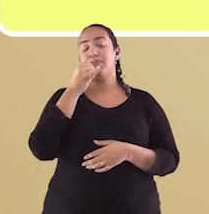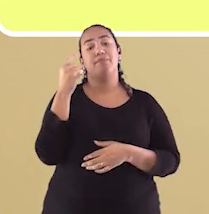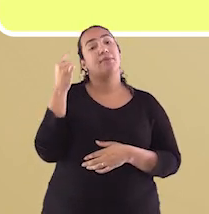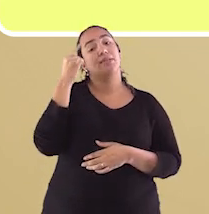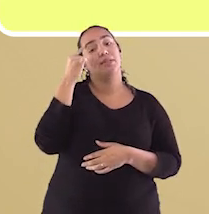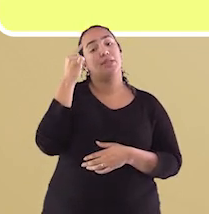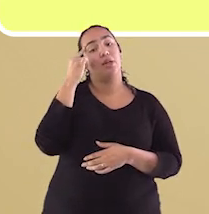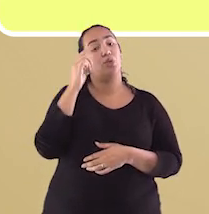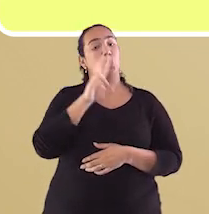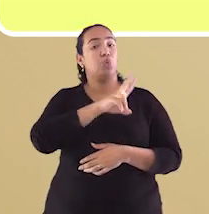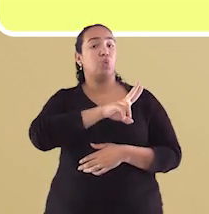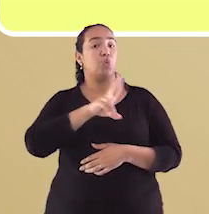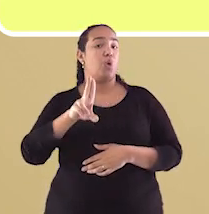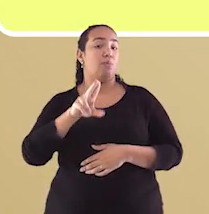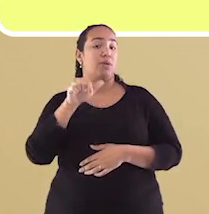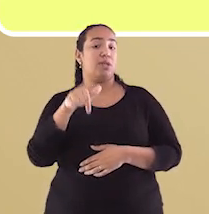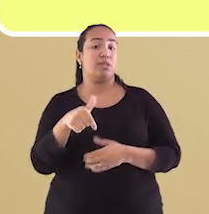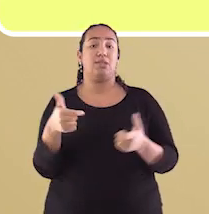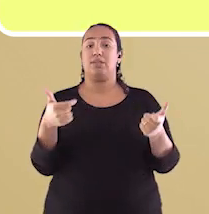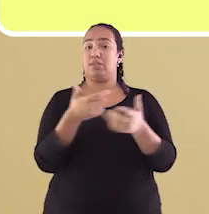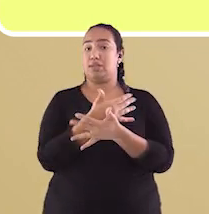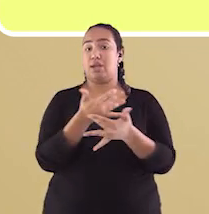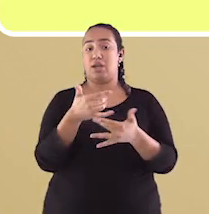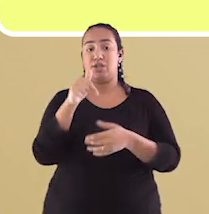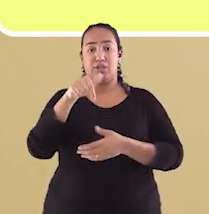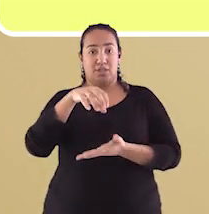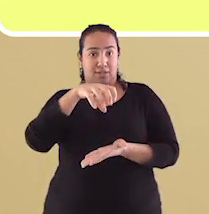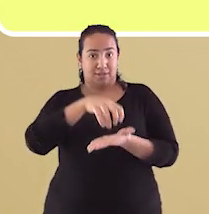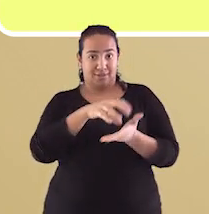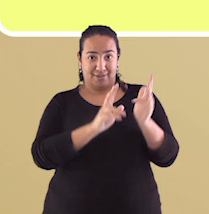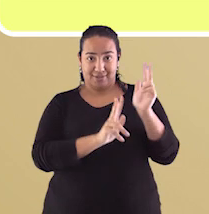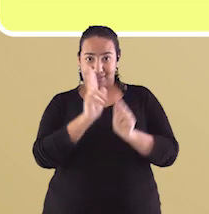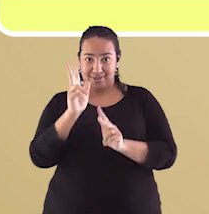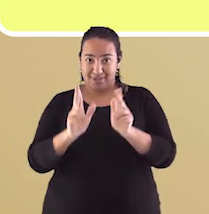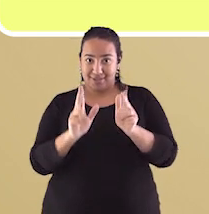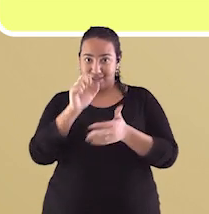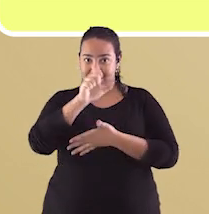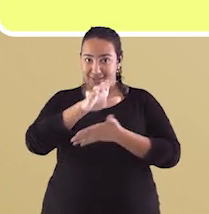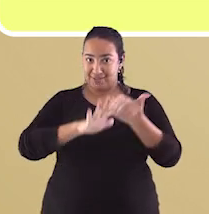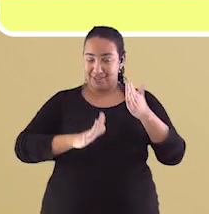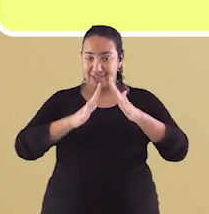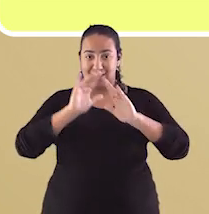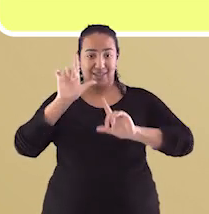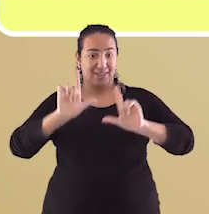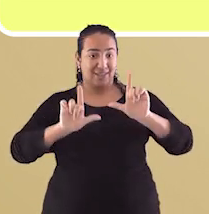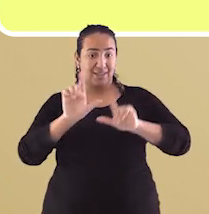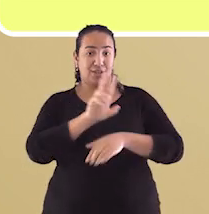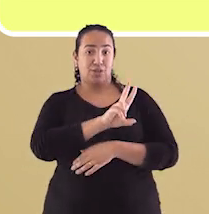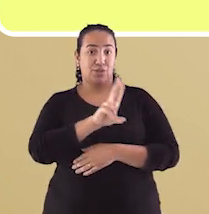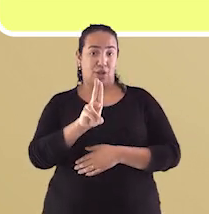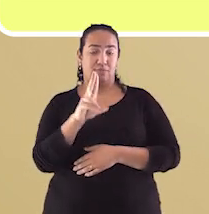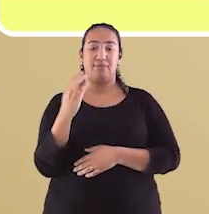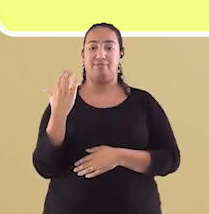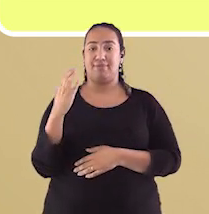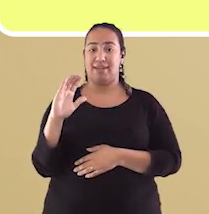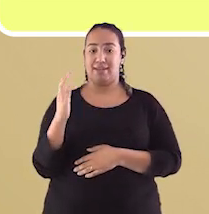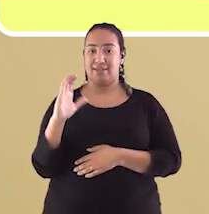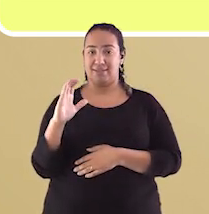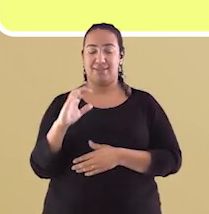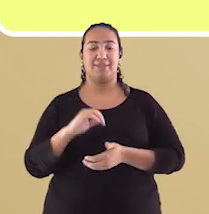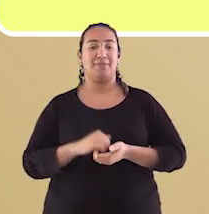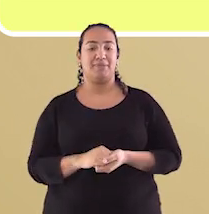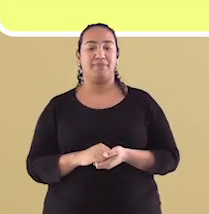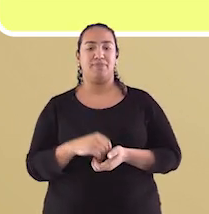exemplo, no nome do município onde ficam os estúdios do Dever em Casa na TV. Ele se chama